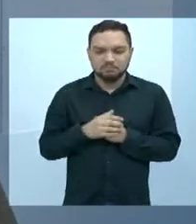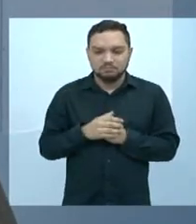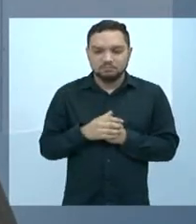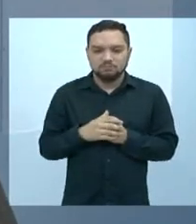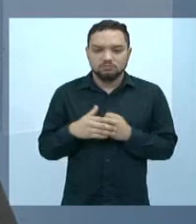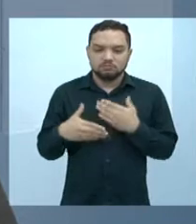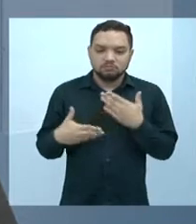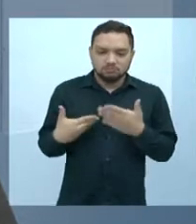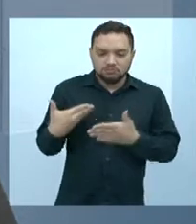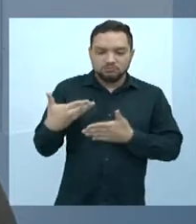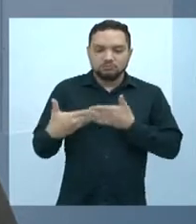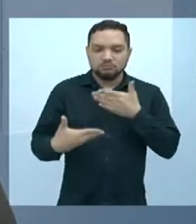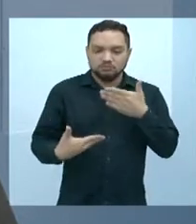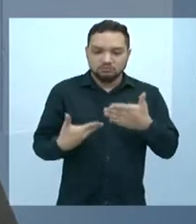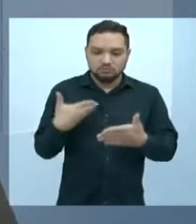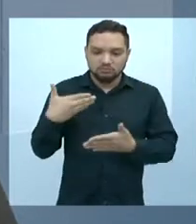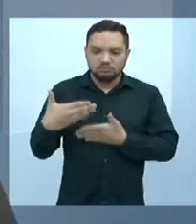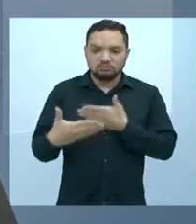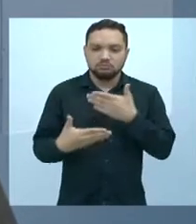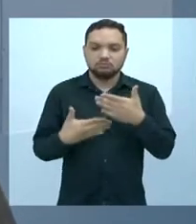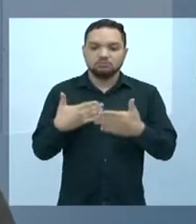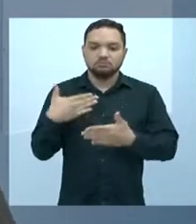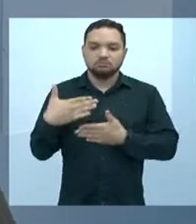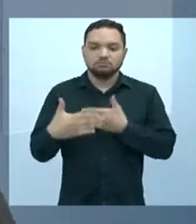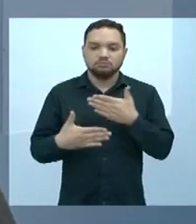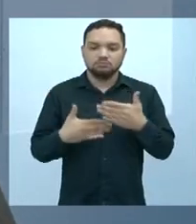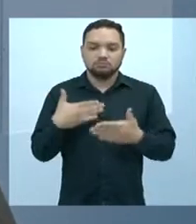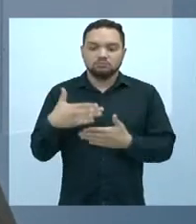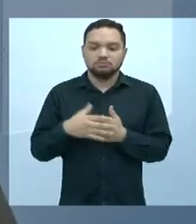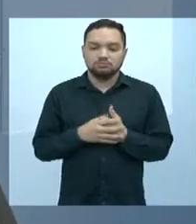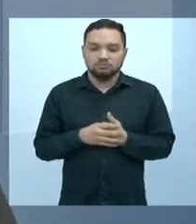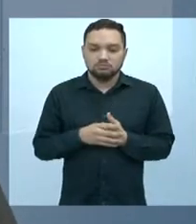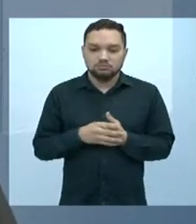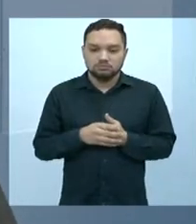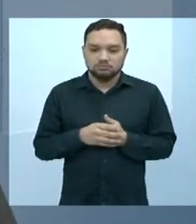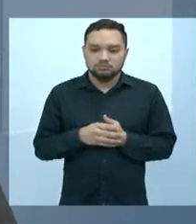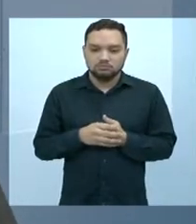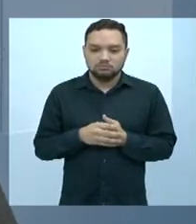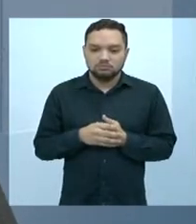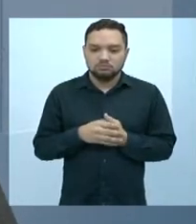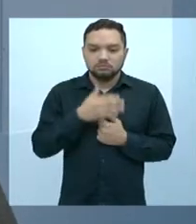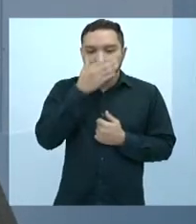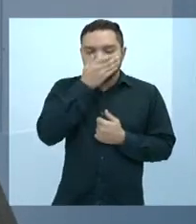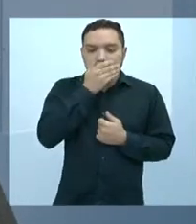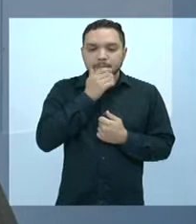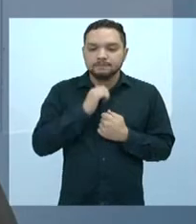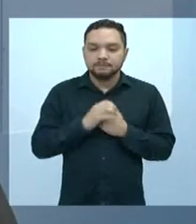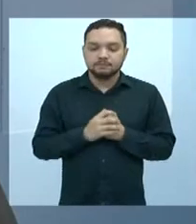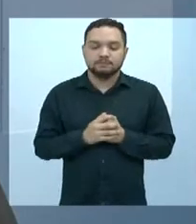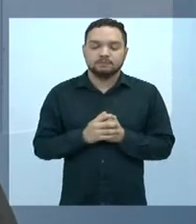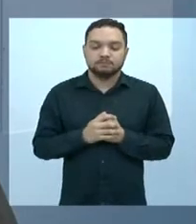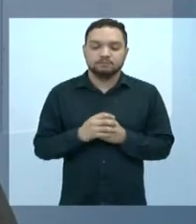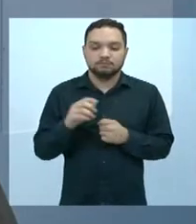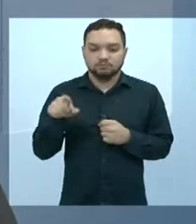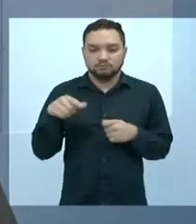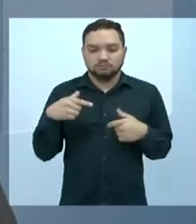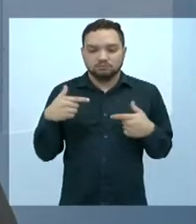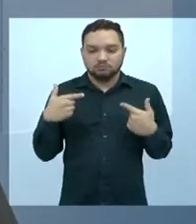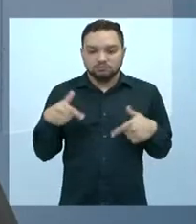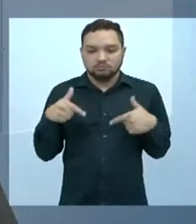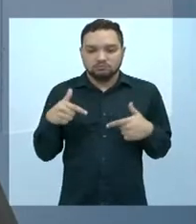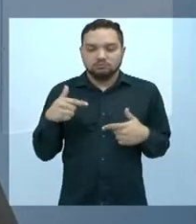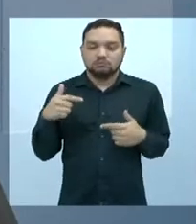eles iriam crescendo e, de alguma maneira, atuariam como